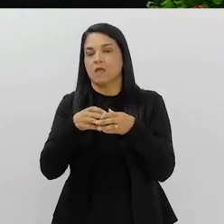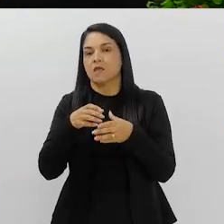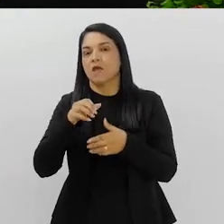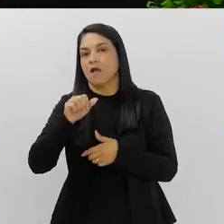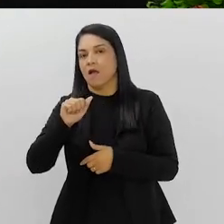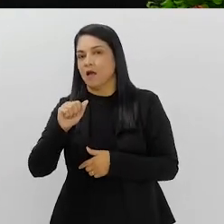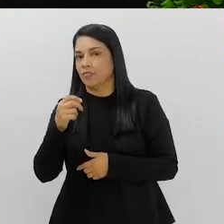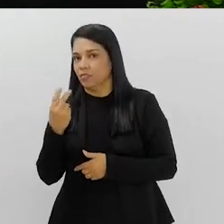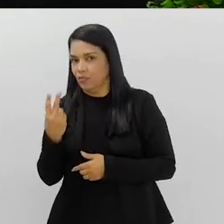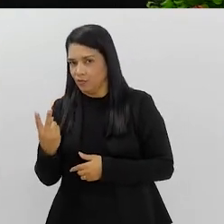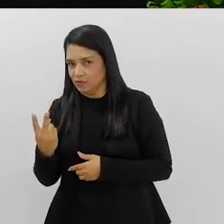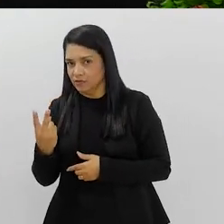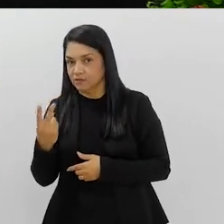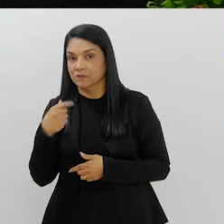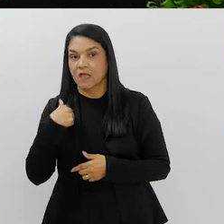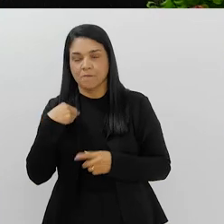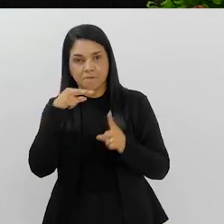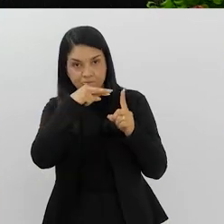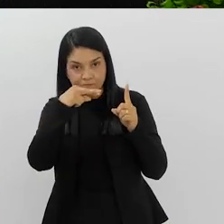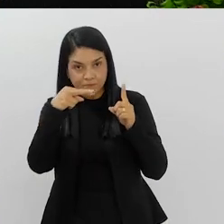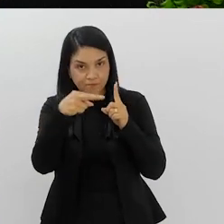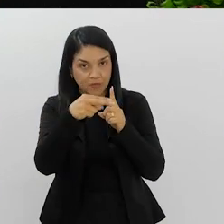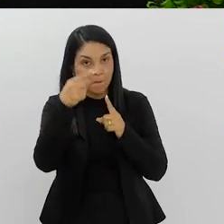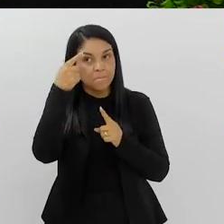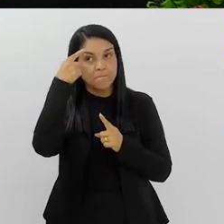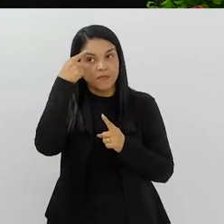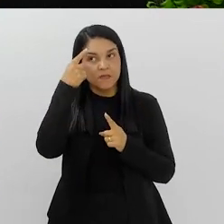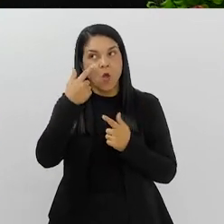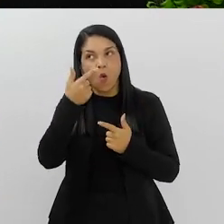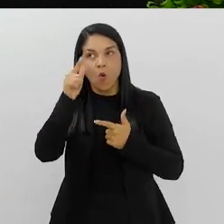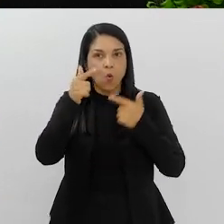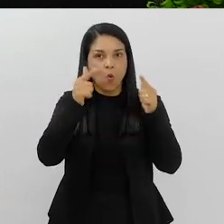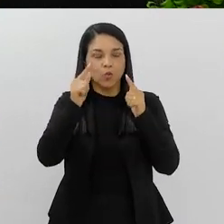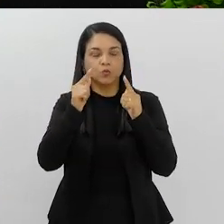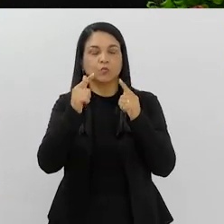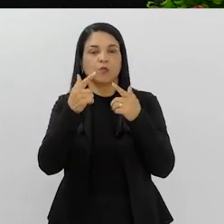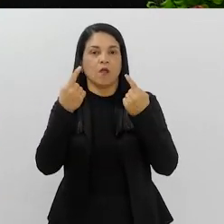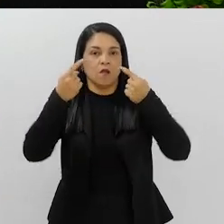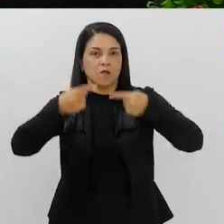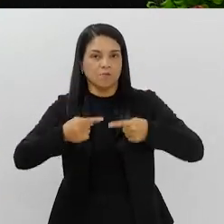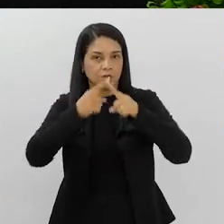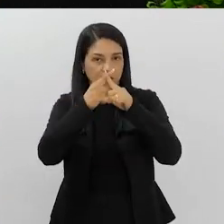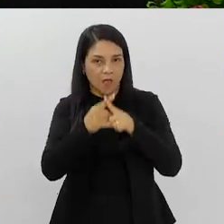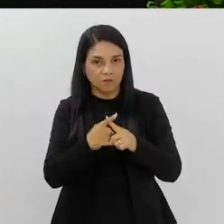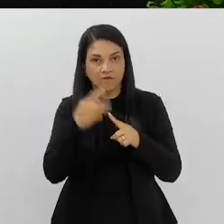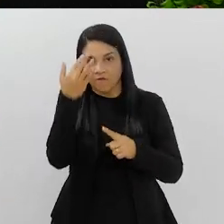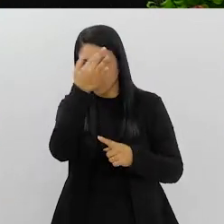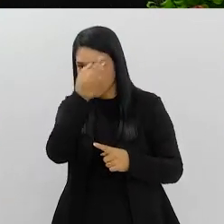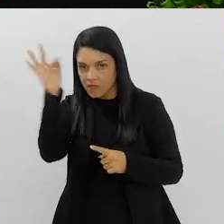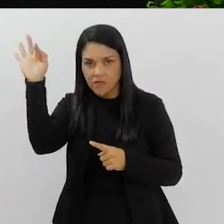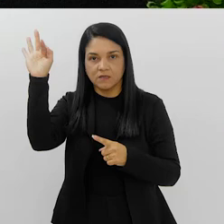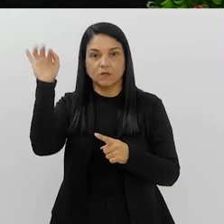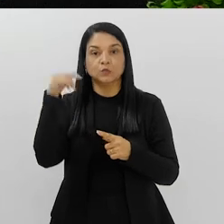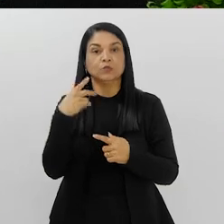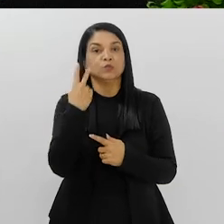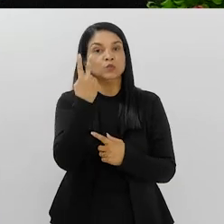essa Série A2. Então, na minha visão, pensando nos outros campeonatos da federação, seria mais